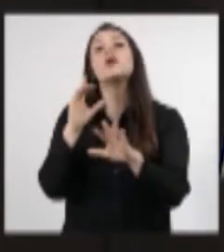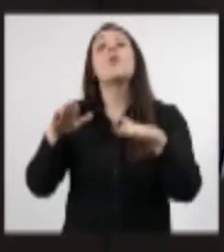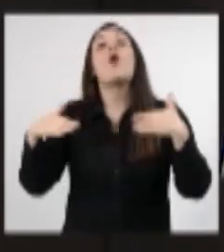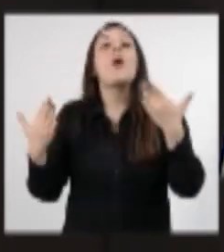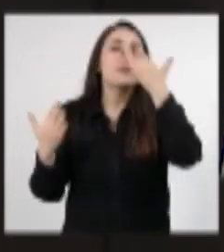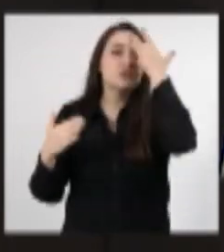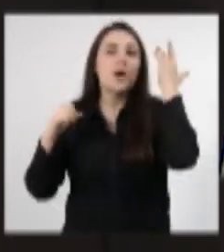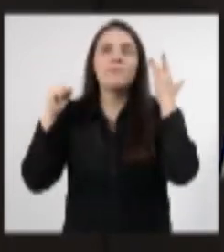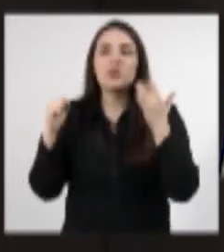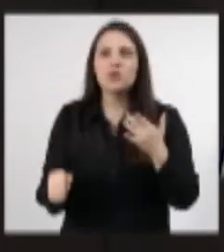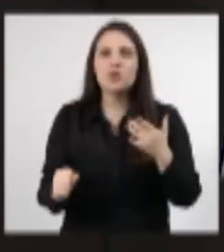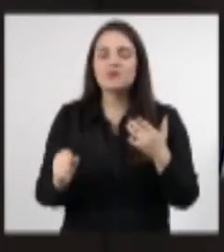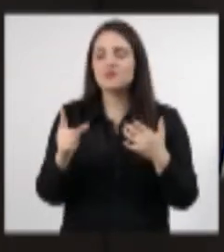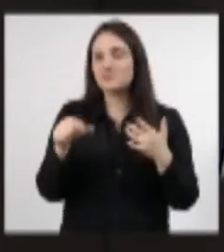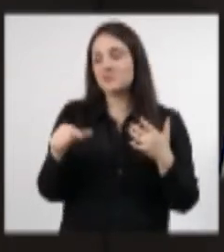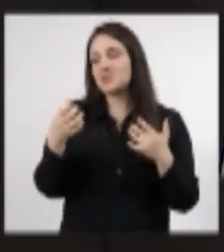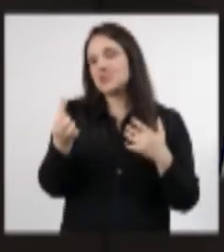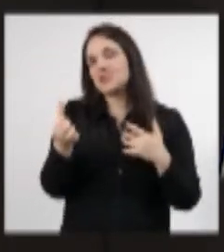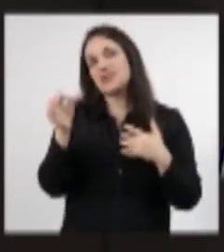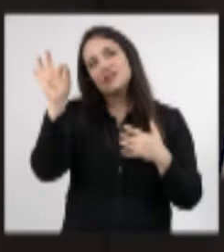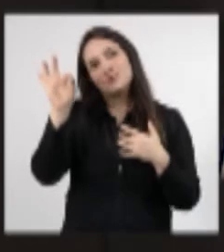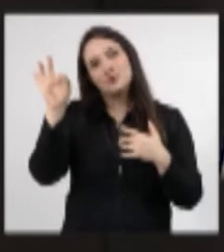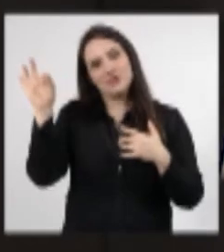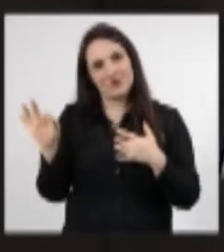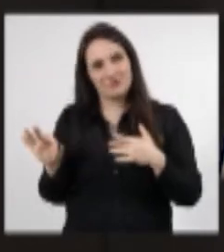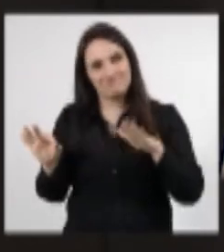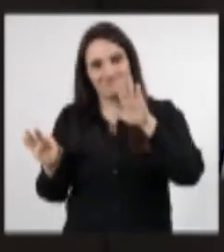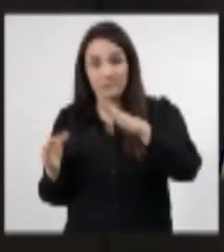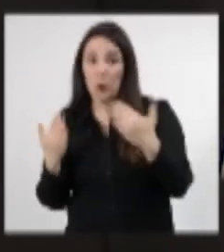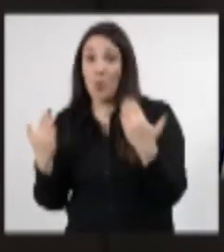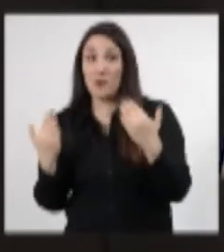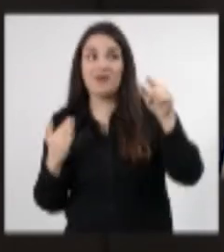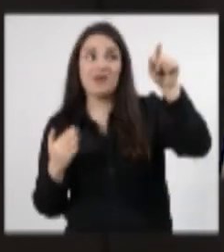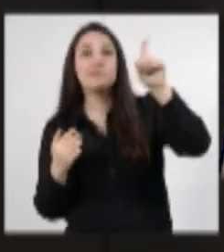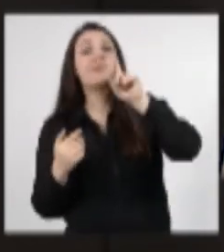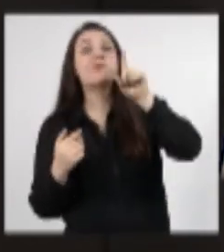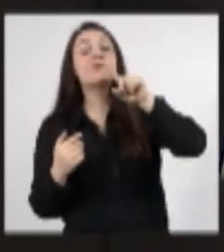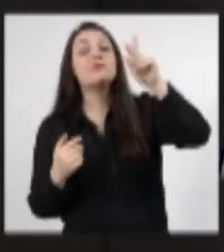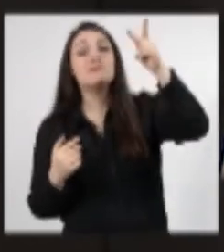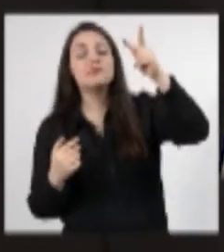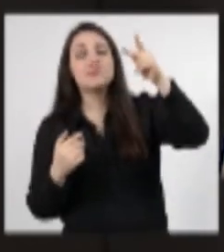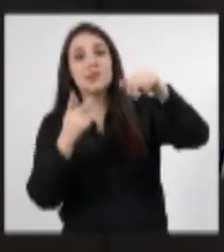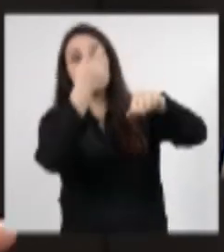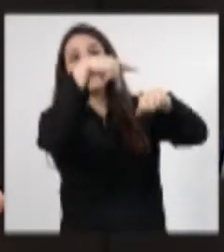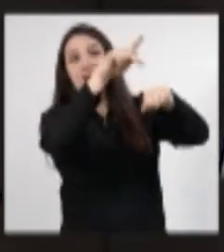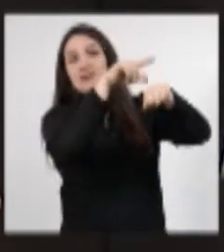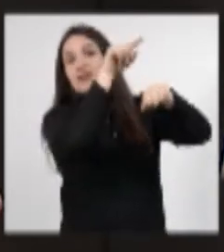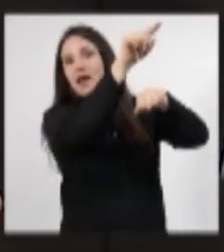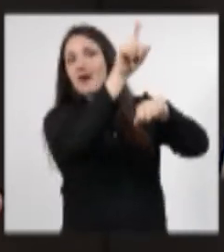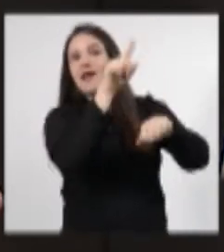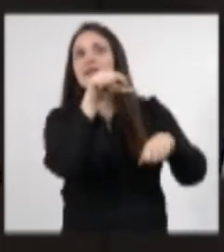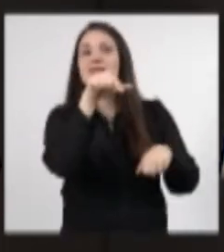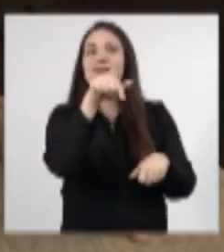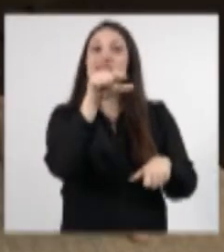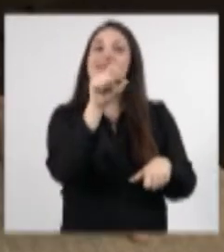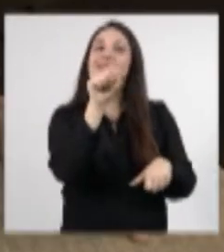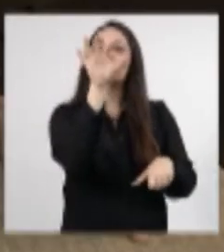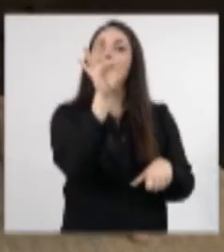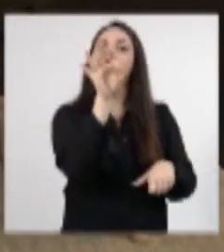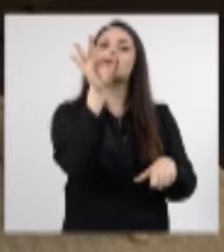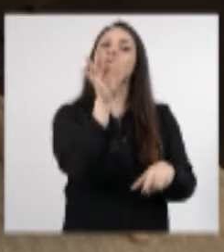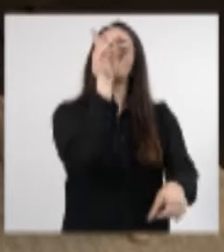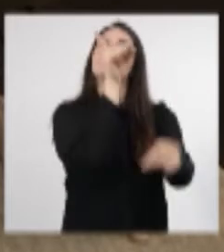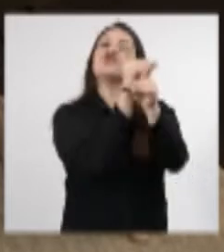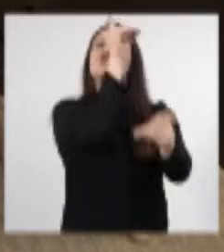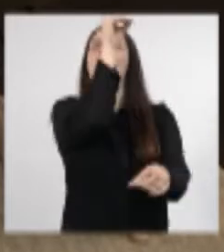6%. Se comparado a países desenvolvidos, como por exemplo os Estados Unidos, o índice é de 70%. No Mato Grosso